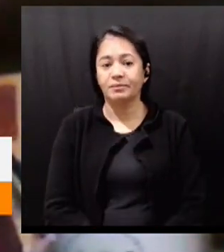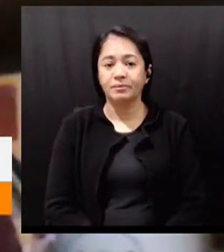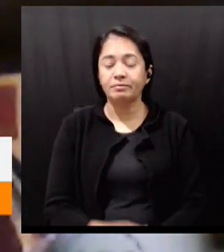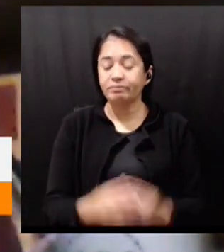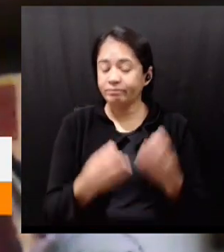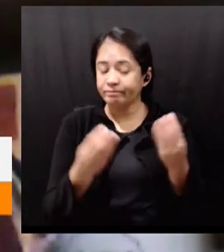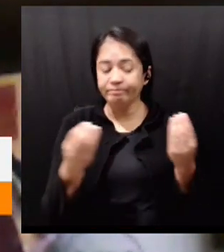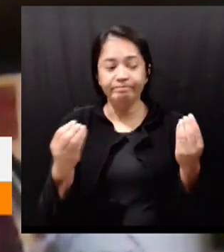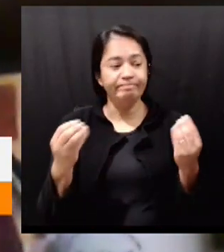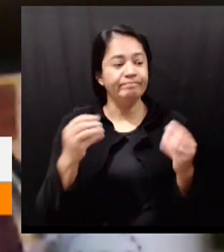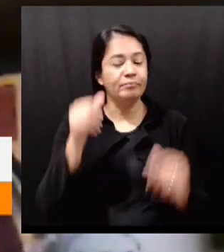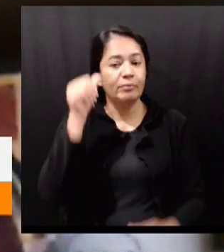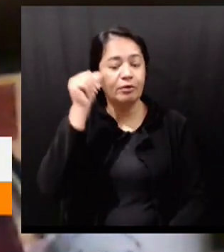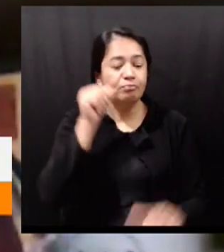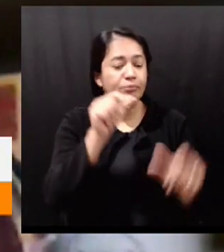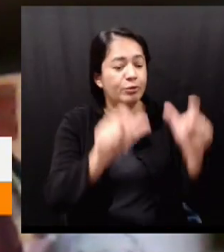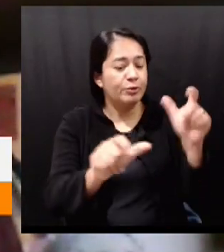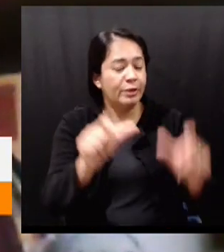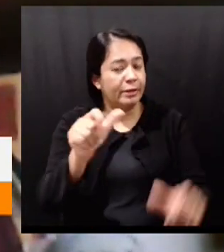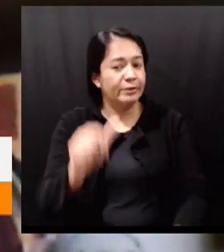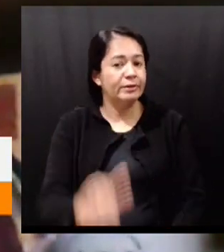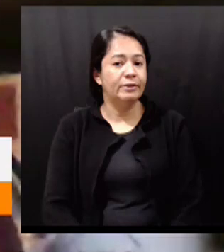muitas.